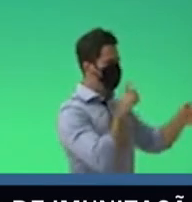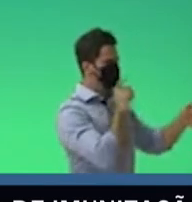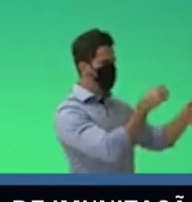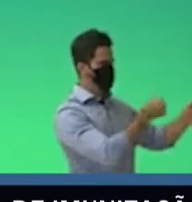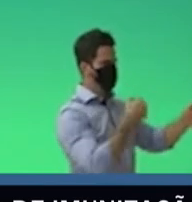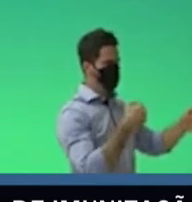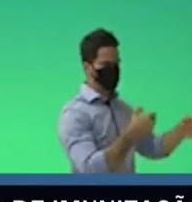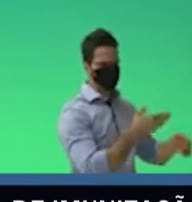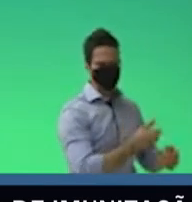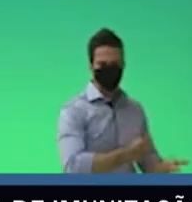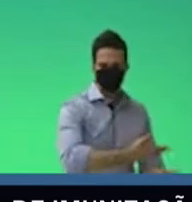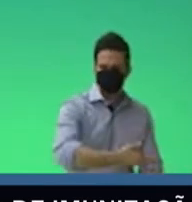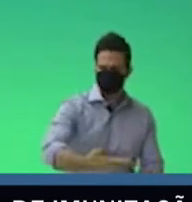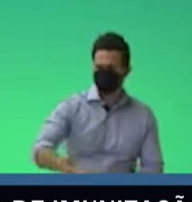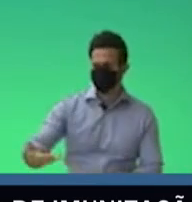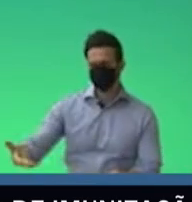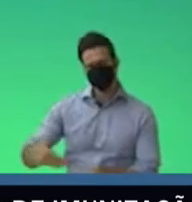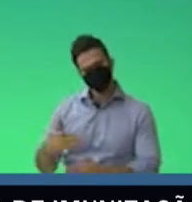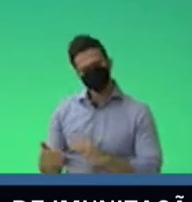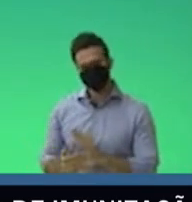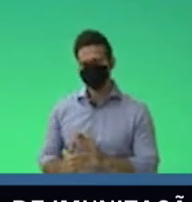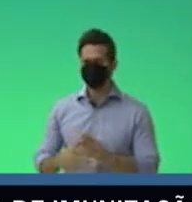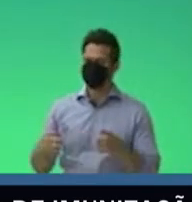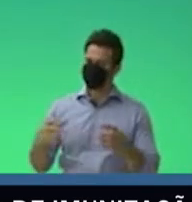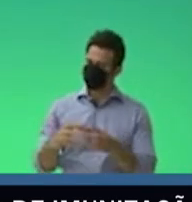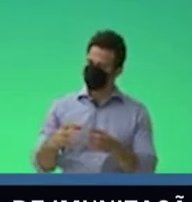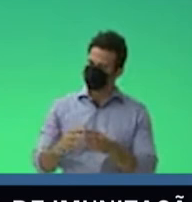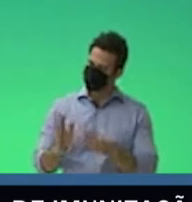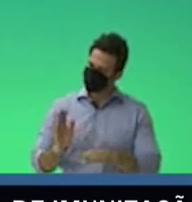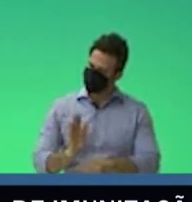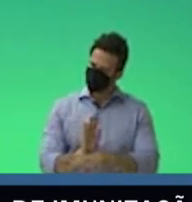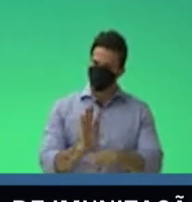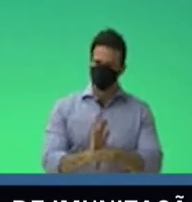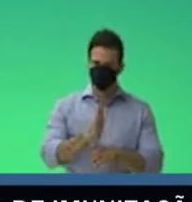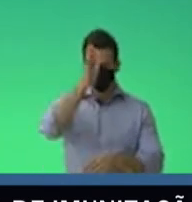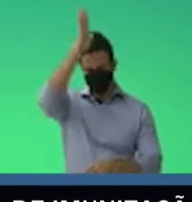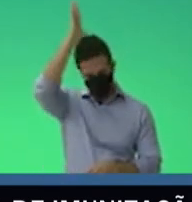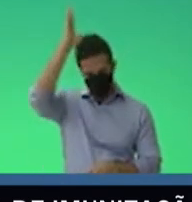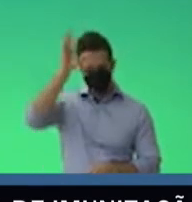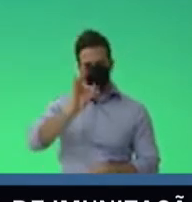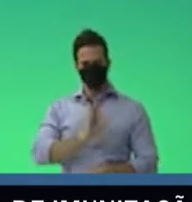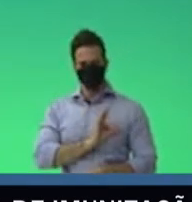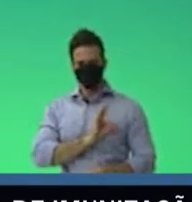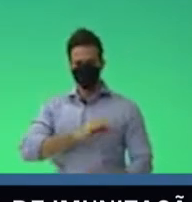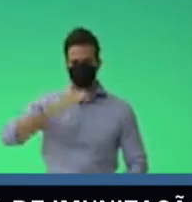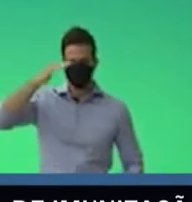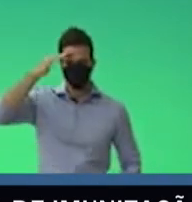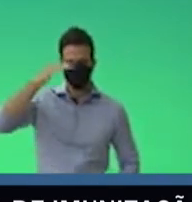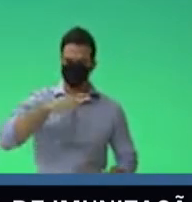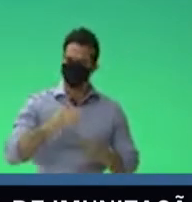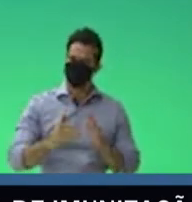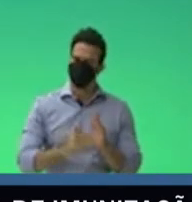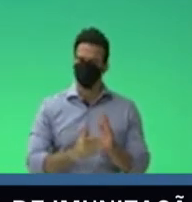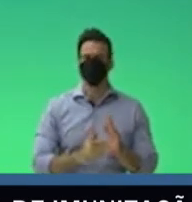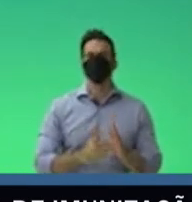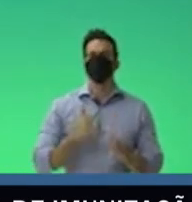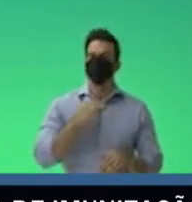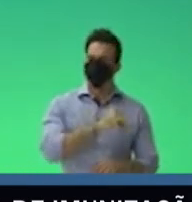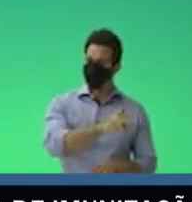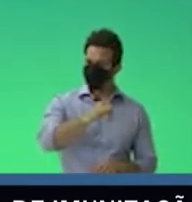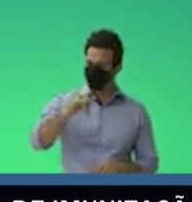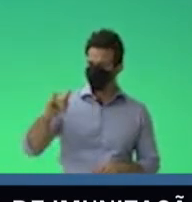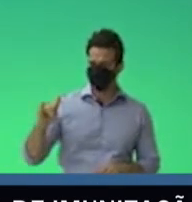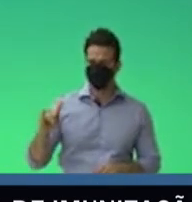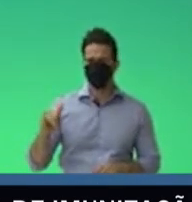na distribuição dessas vacinas então importante a gente faça justiça e vamos comunica e o